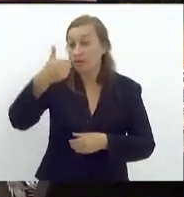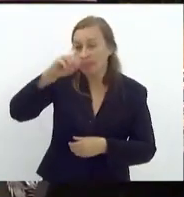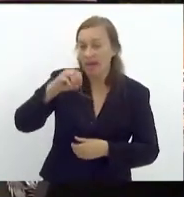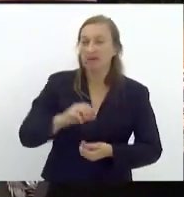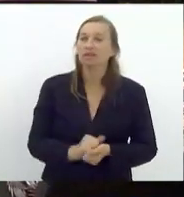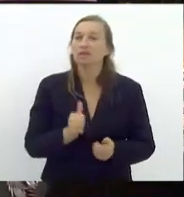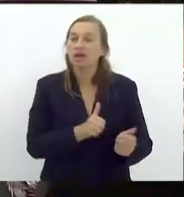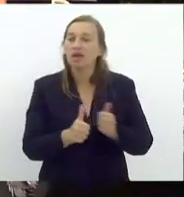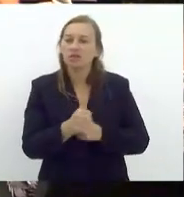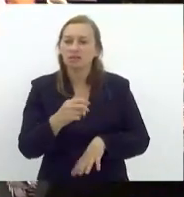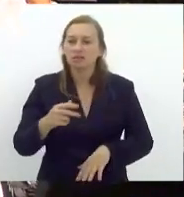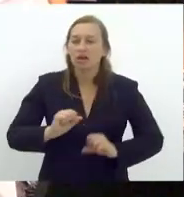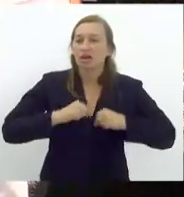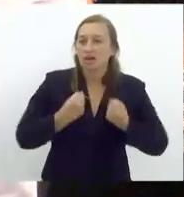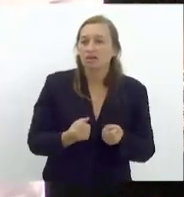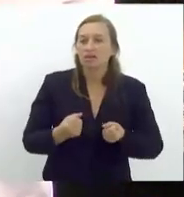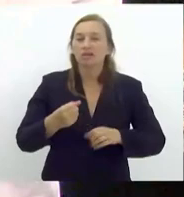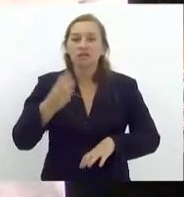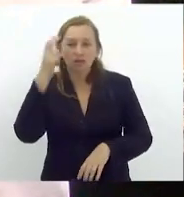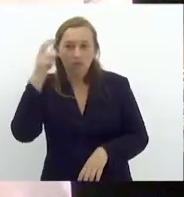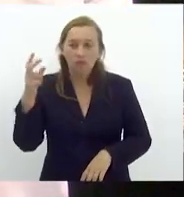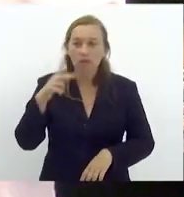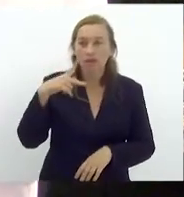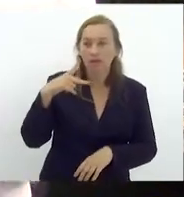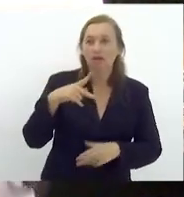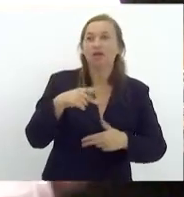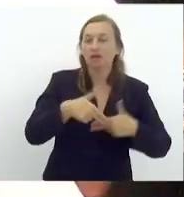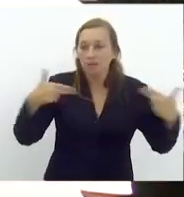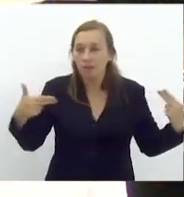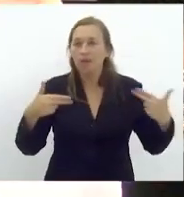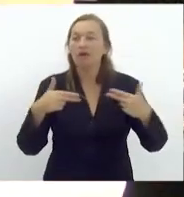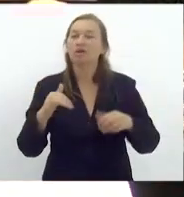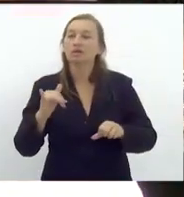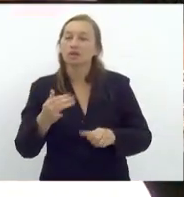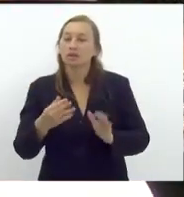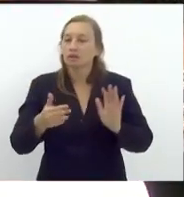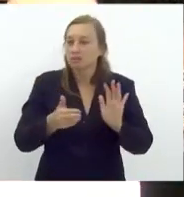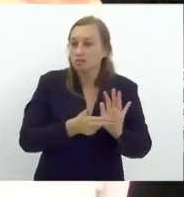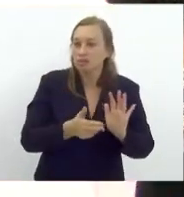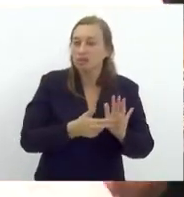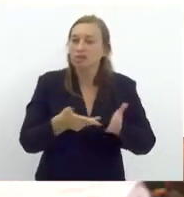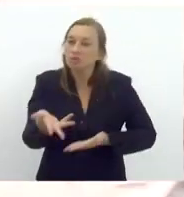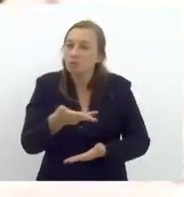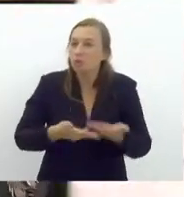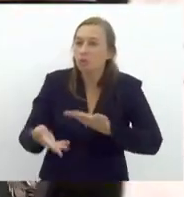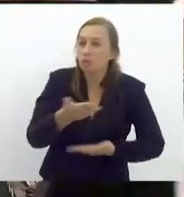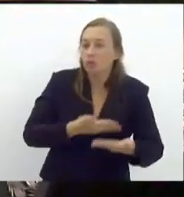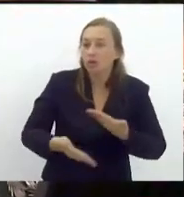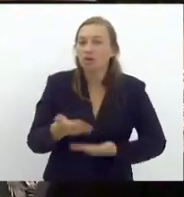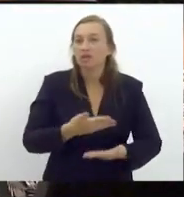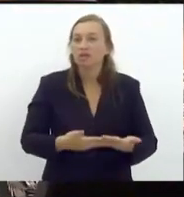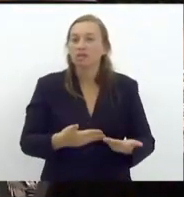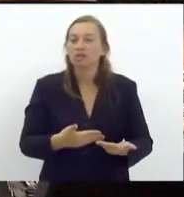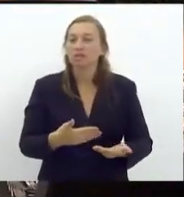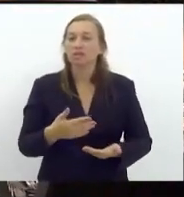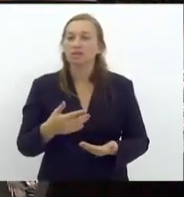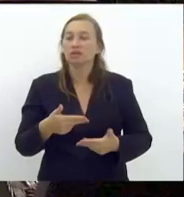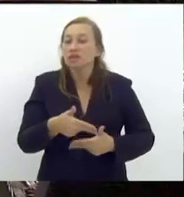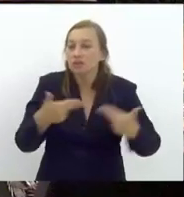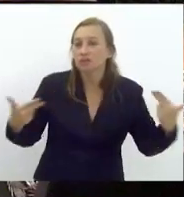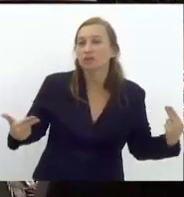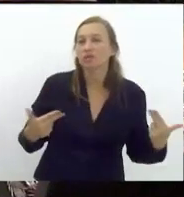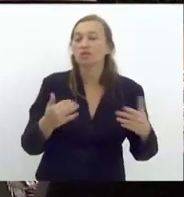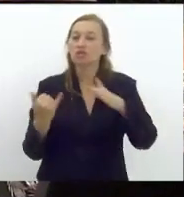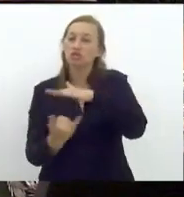a frente parlamentar em defesa da cultura hip hop se compromete articular a legitimidade das ações do hip hop com as mais